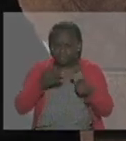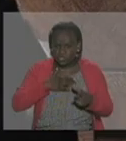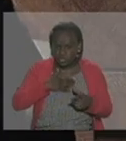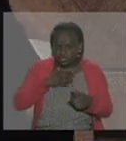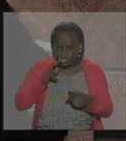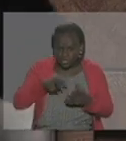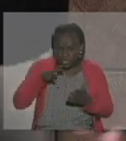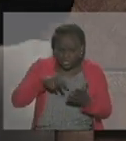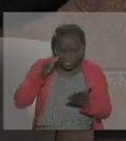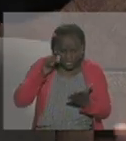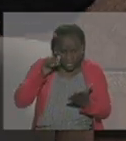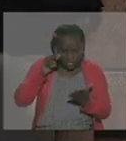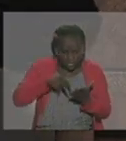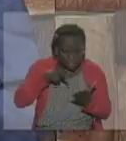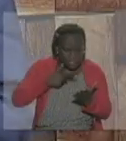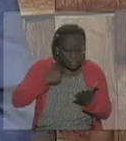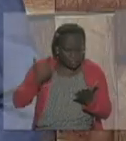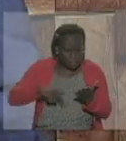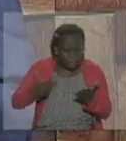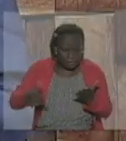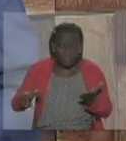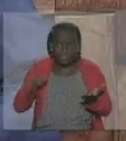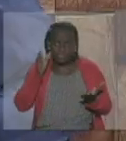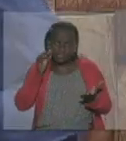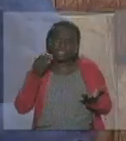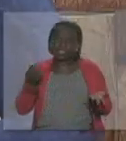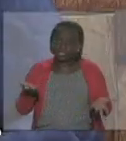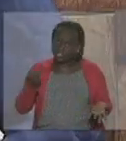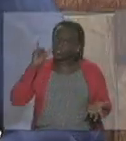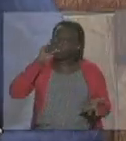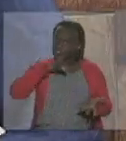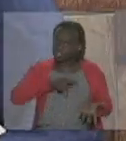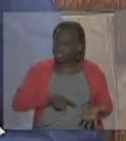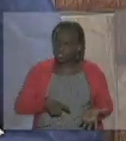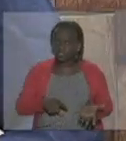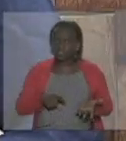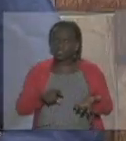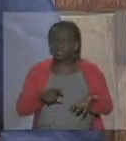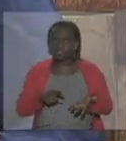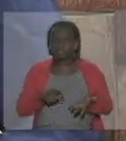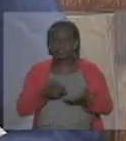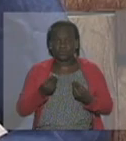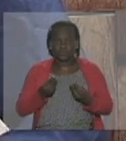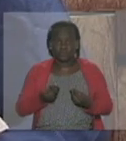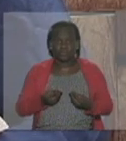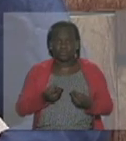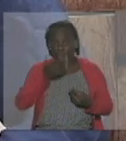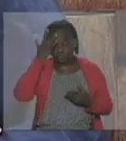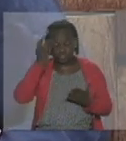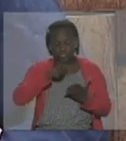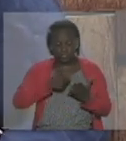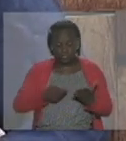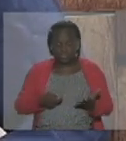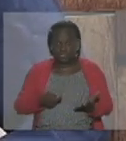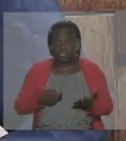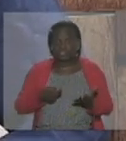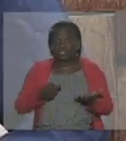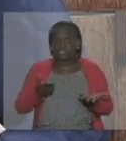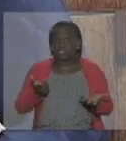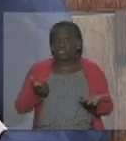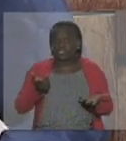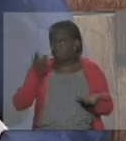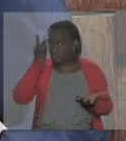interesse né que você continue com vontade de ler né Realmente é Um Desafio enorme pro autor